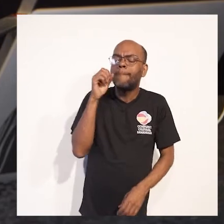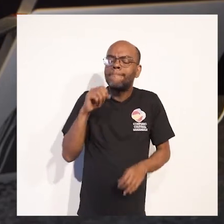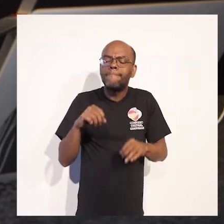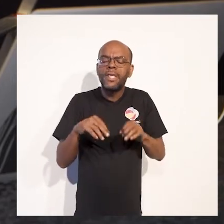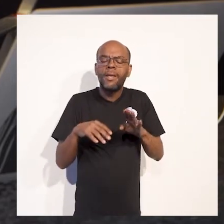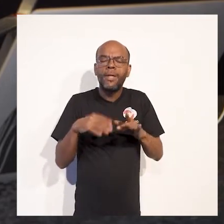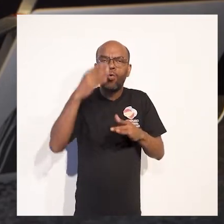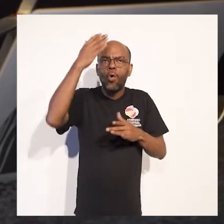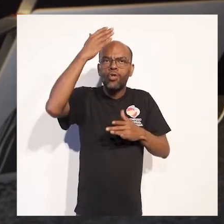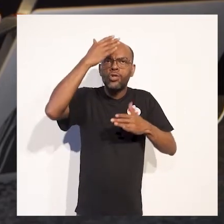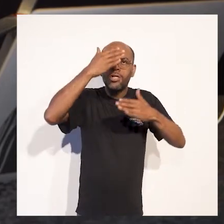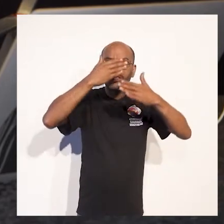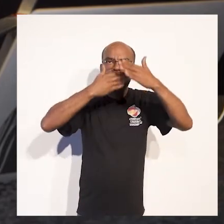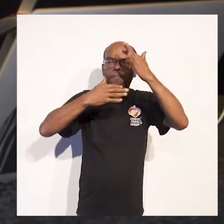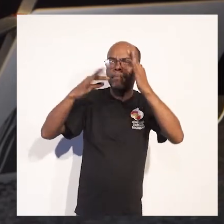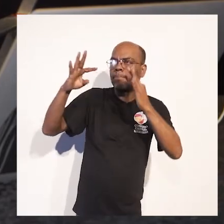transparente.